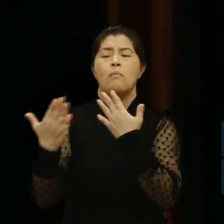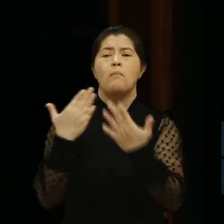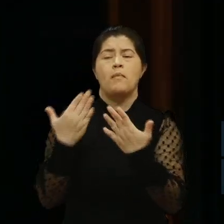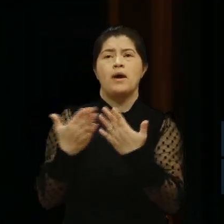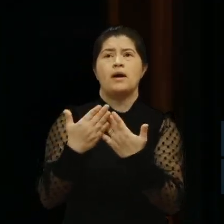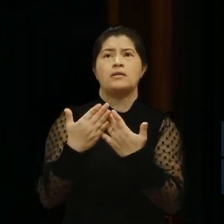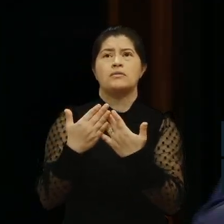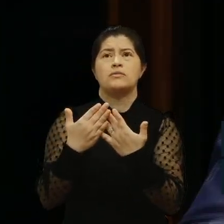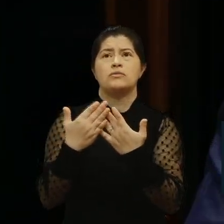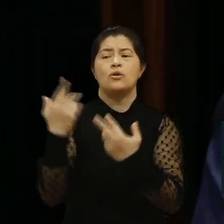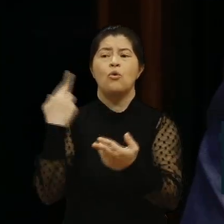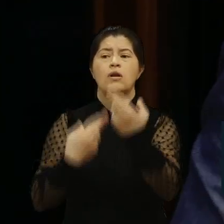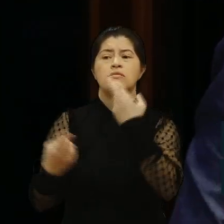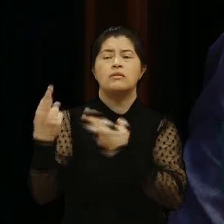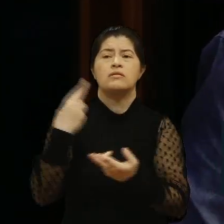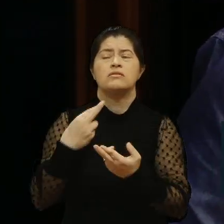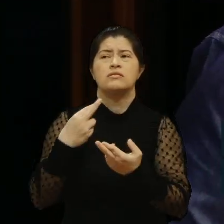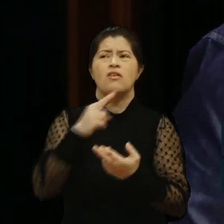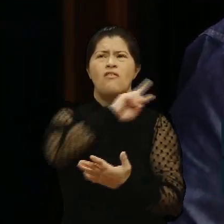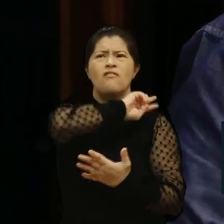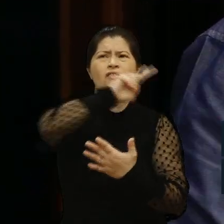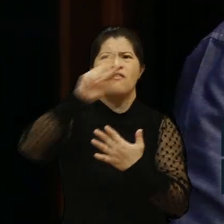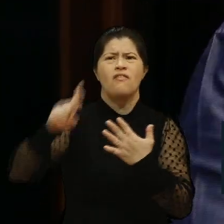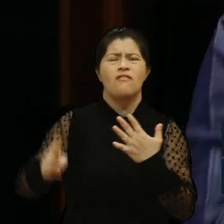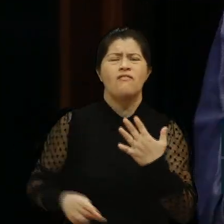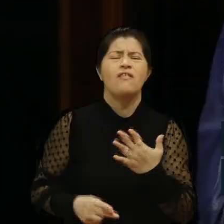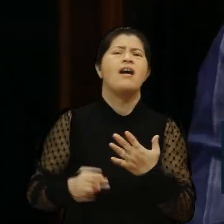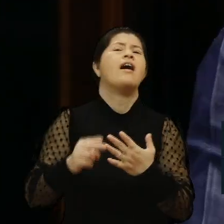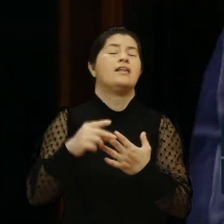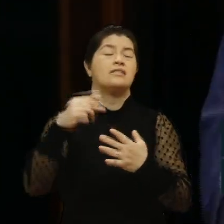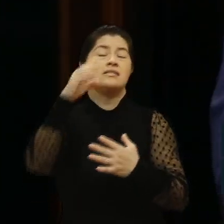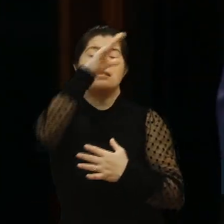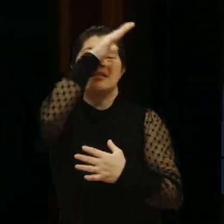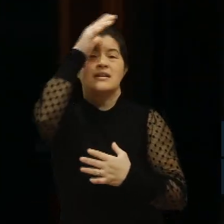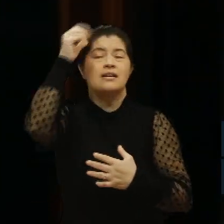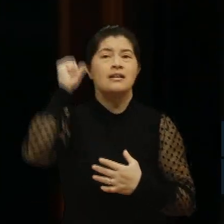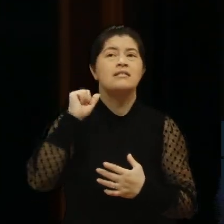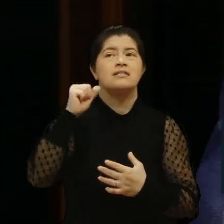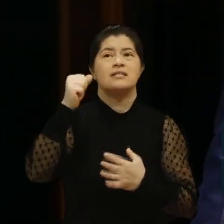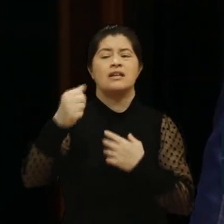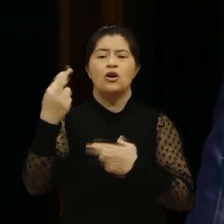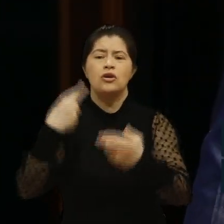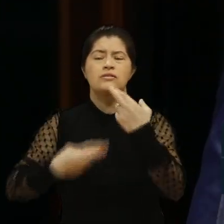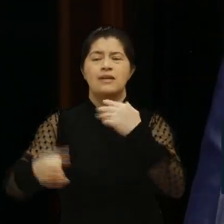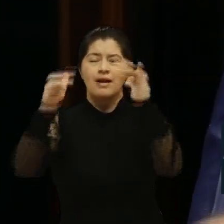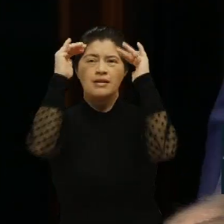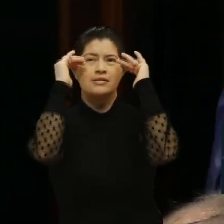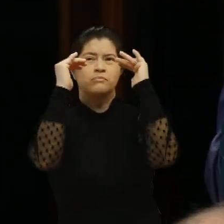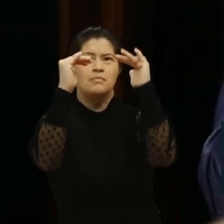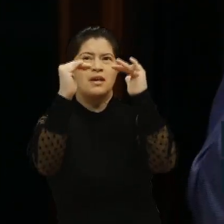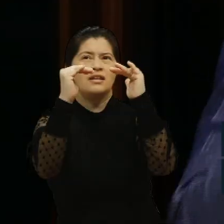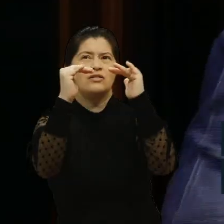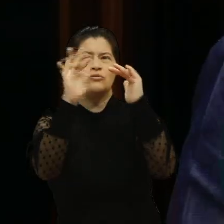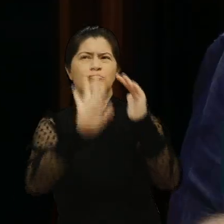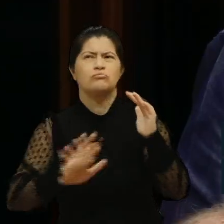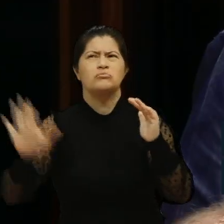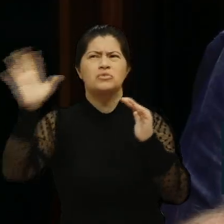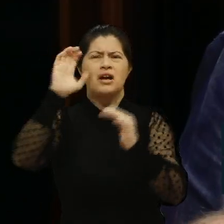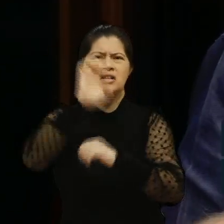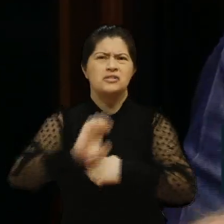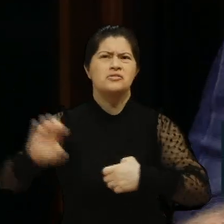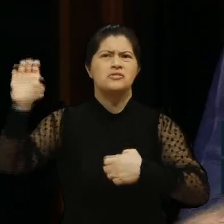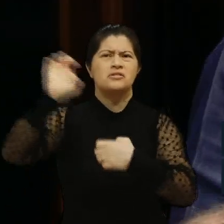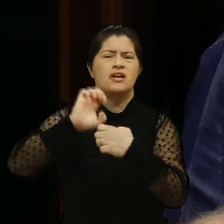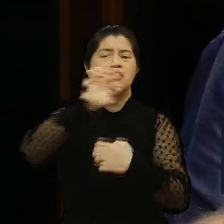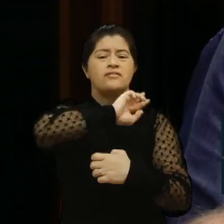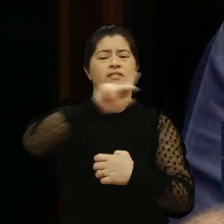relação com a maioria das câmaras do Estado, eu acho que a gente consegue estabelecer uma relação de respeito entre os diferentes campos